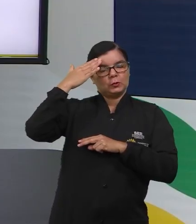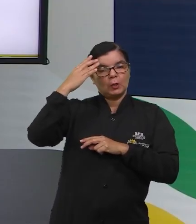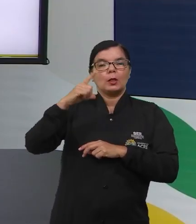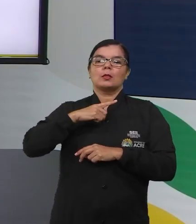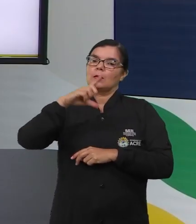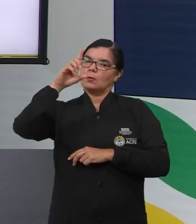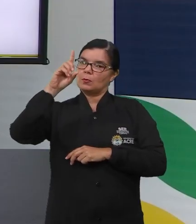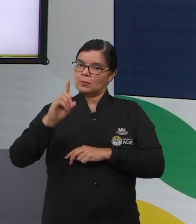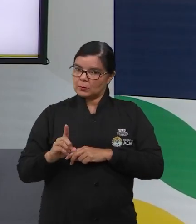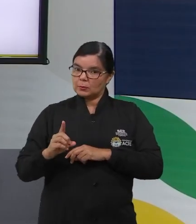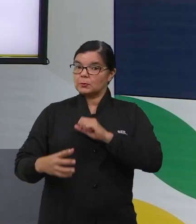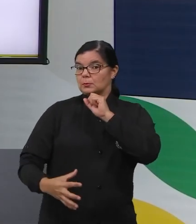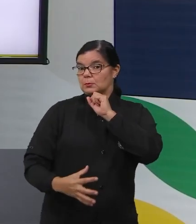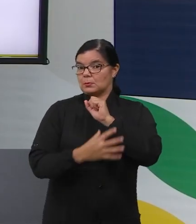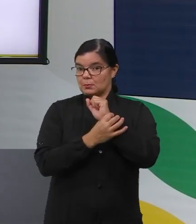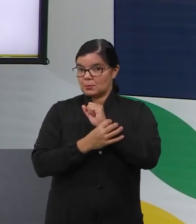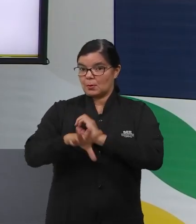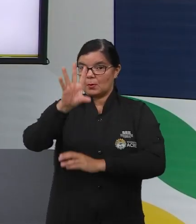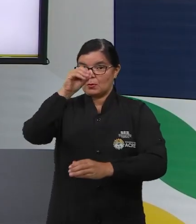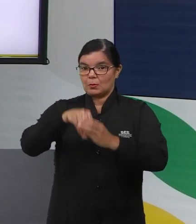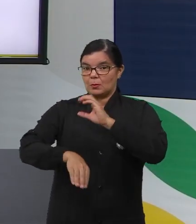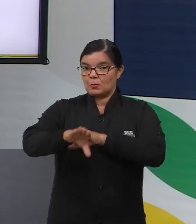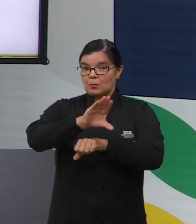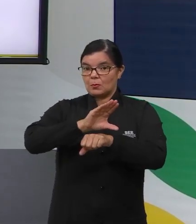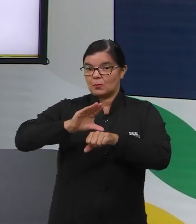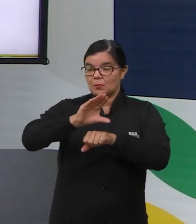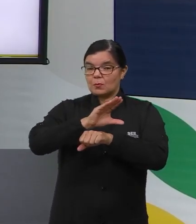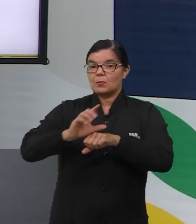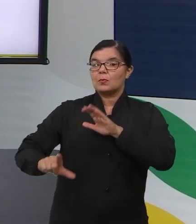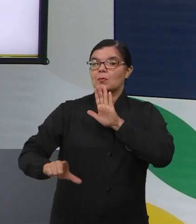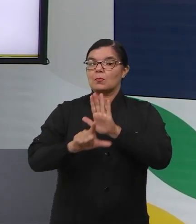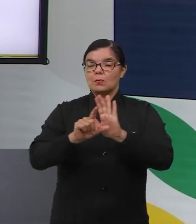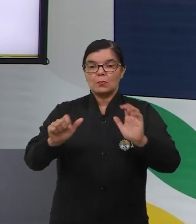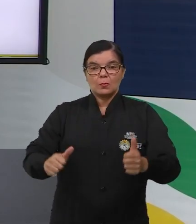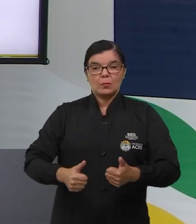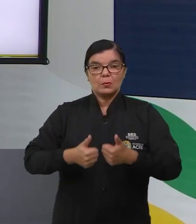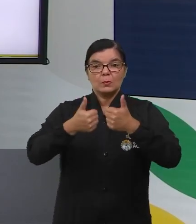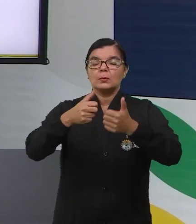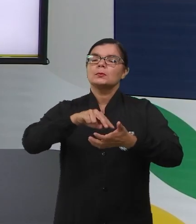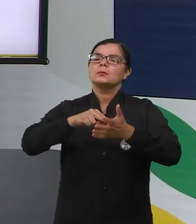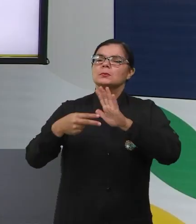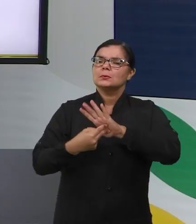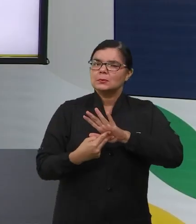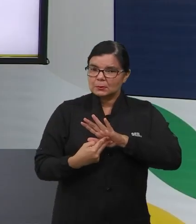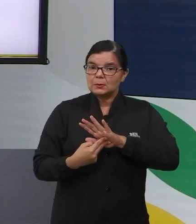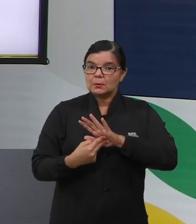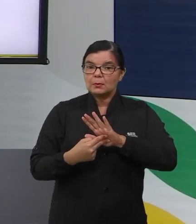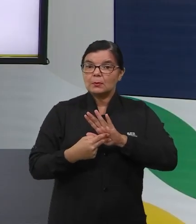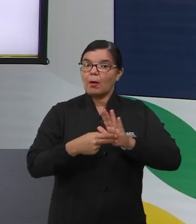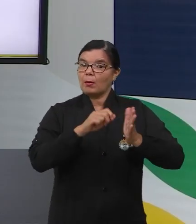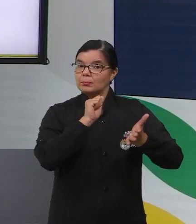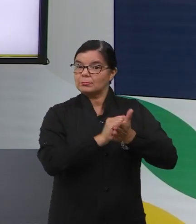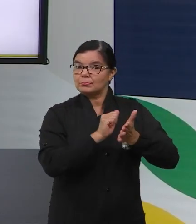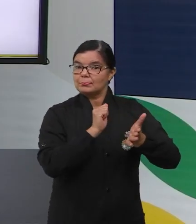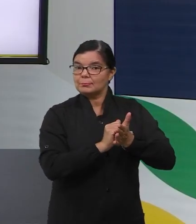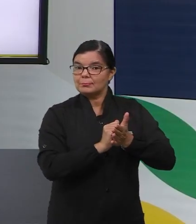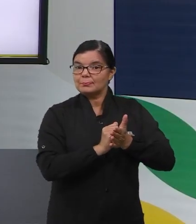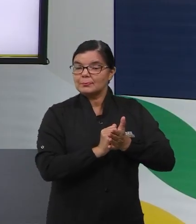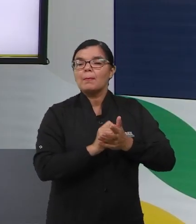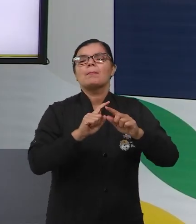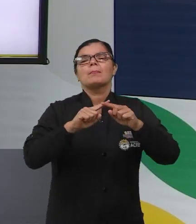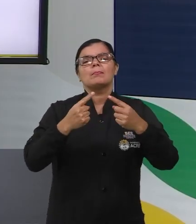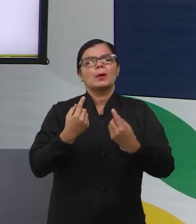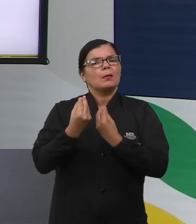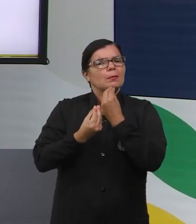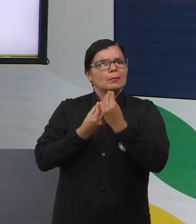temos direitos garantidos em lei, mas de forma positivada. O que isso significa? Está escrito.